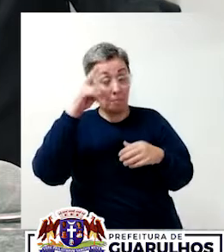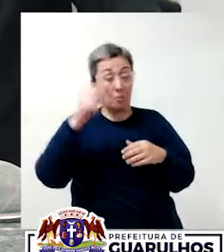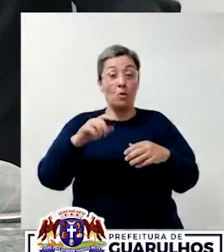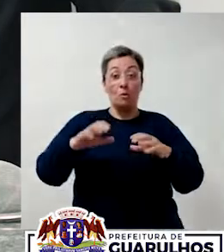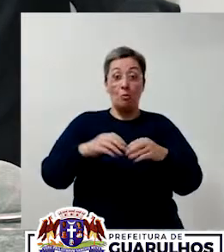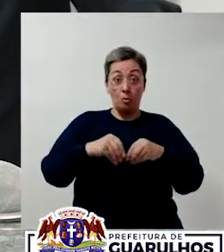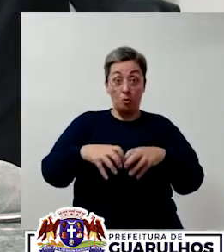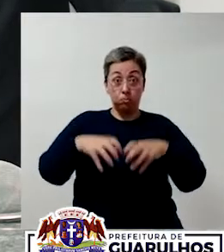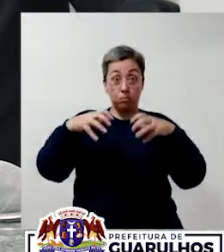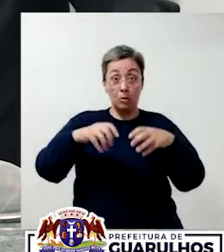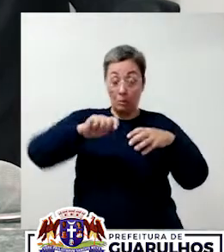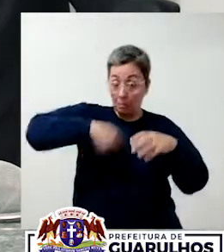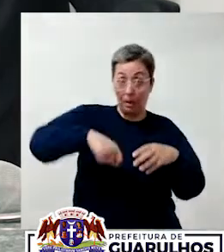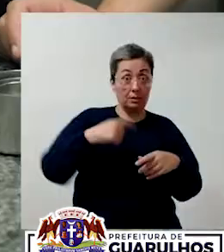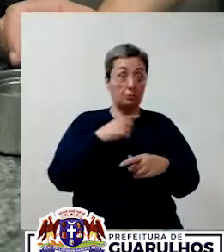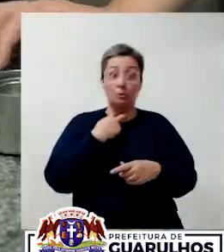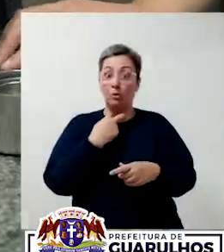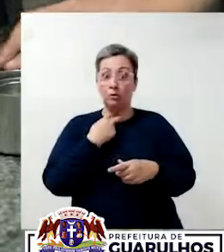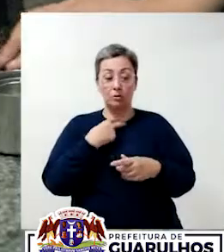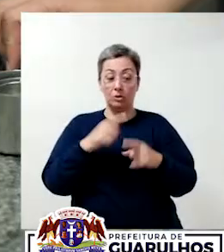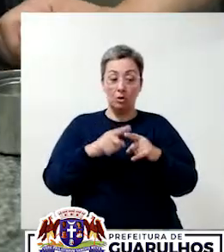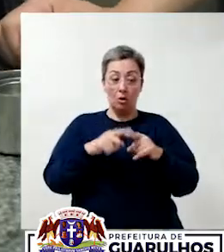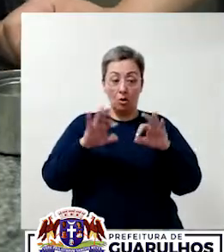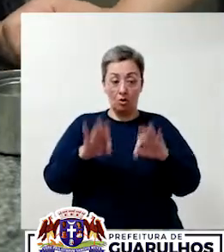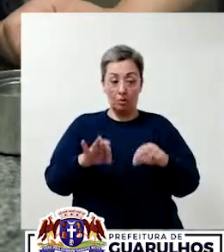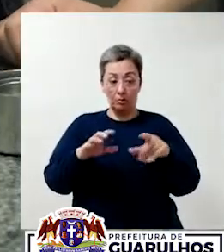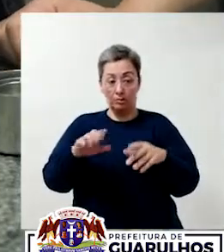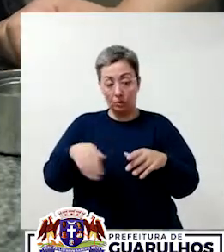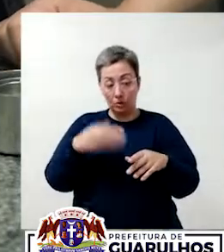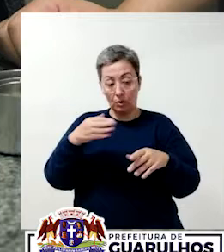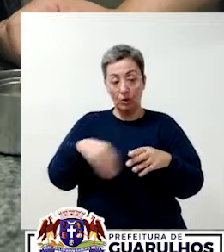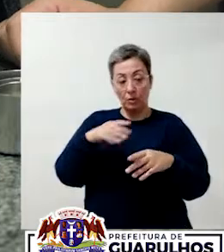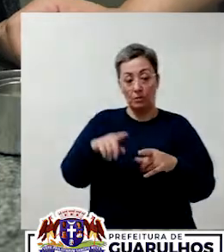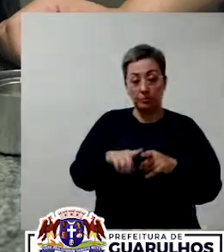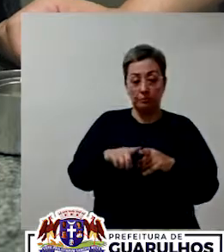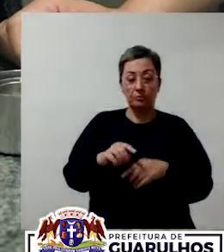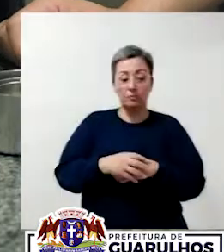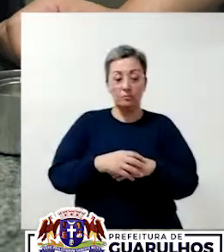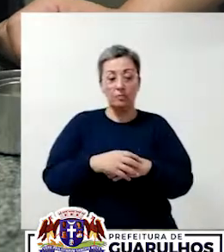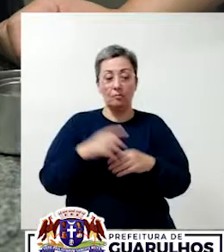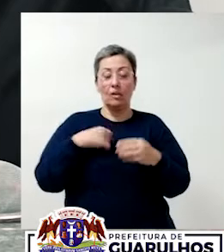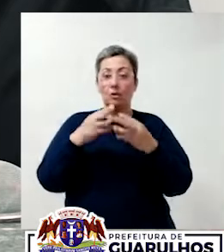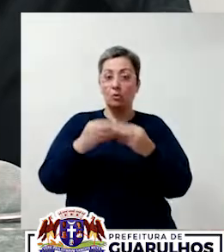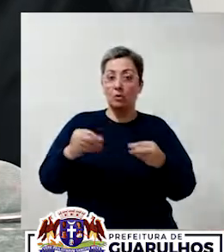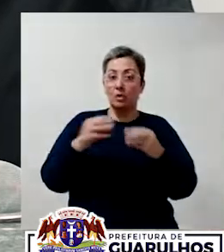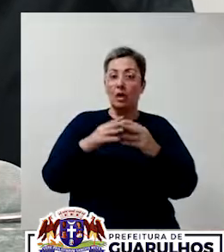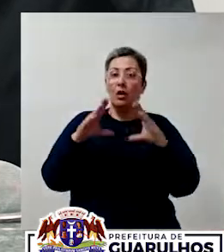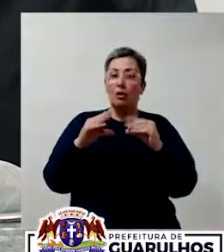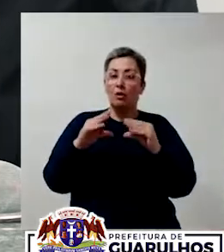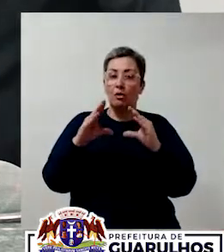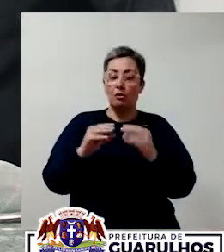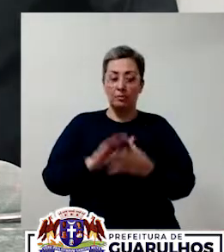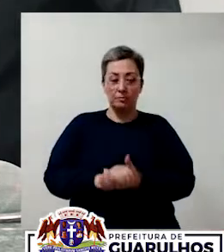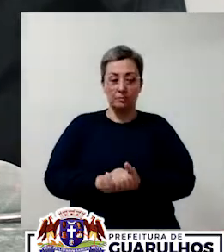quando acrescenta o fermento não pode bater muito. Esse é o ponto que você vai dar nesse creme, nessa mistura.